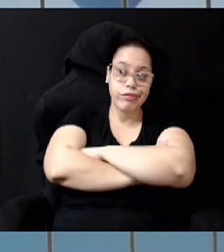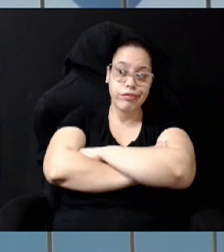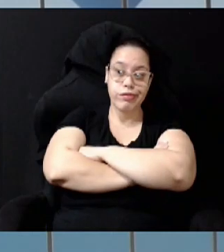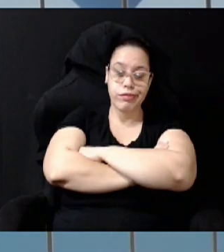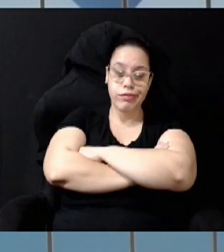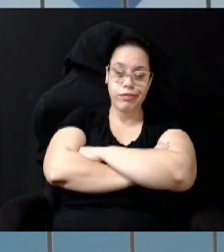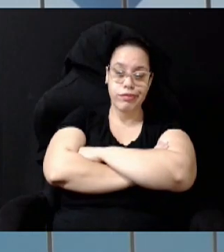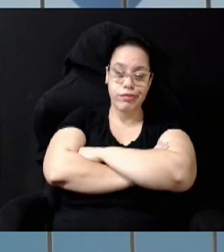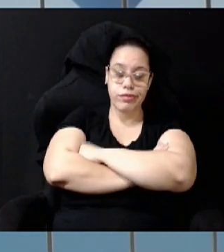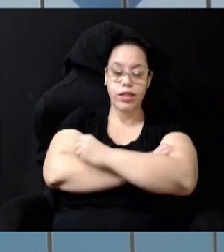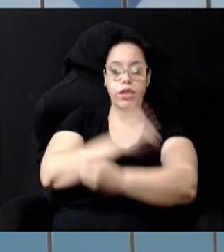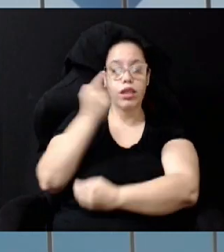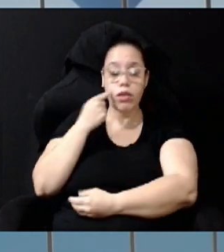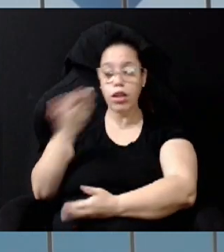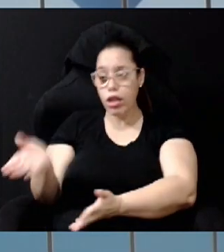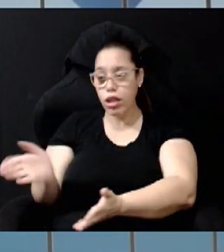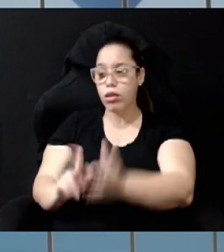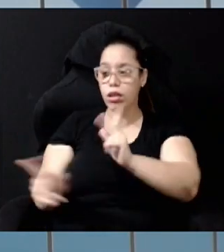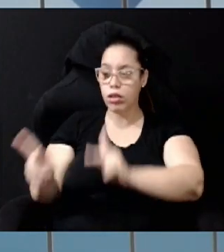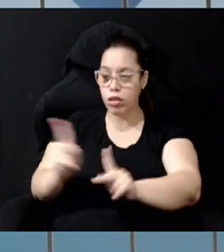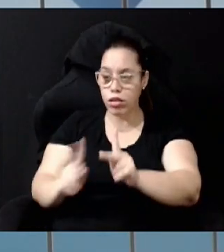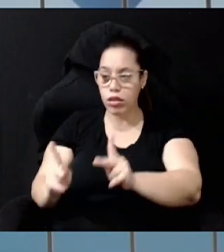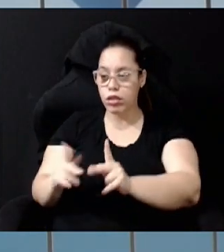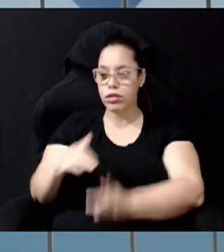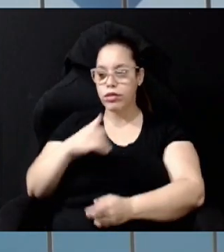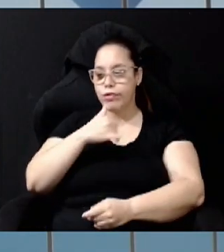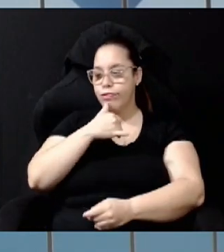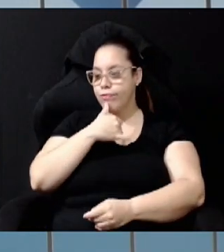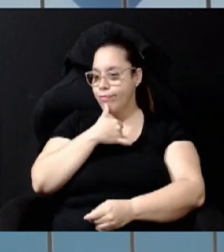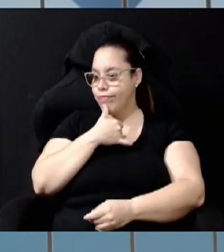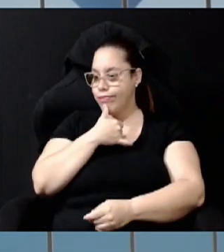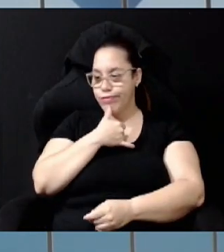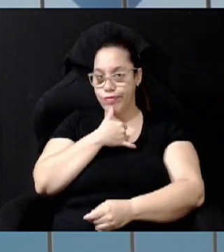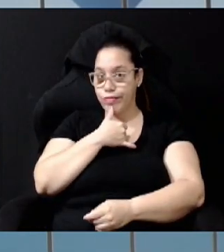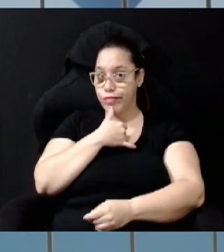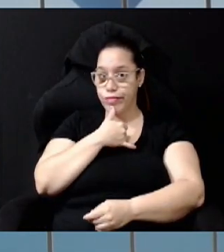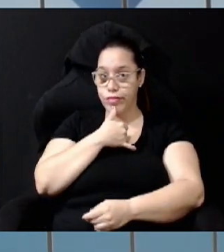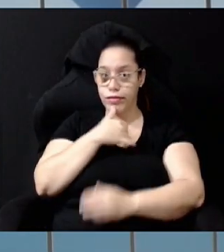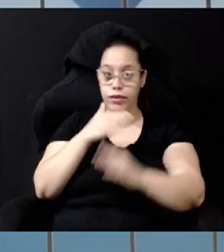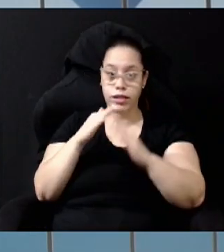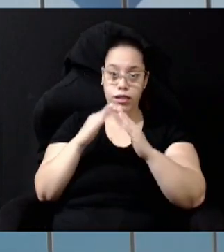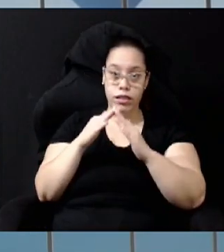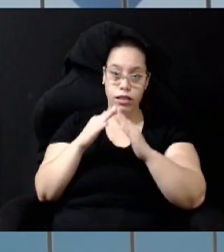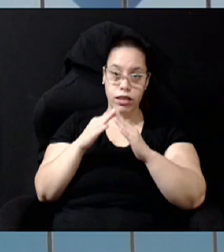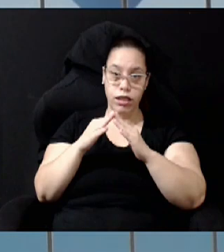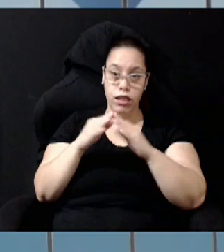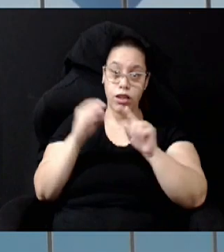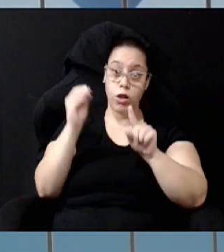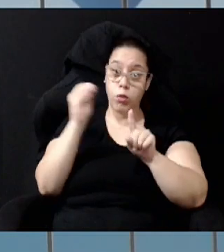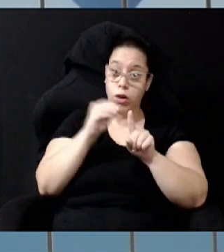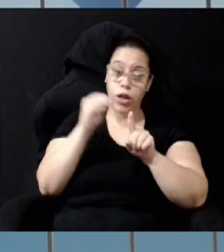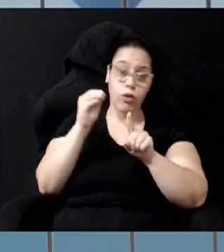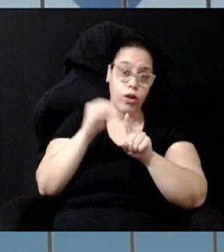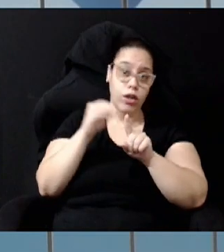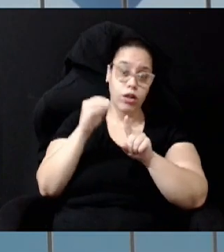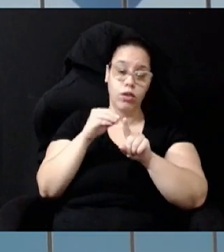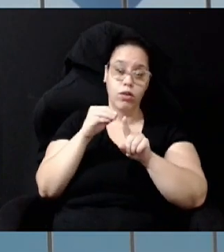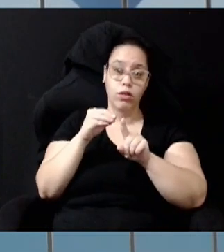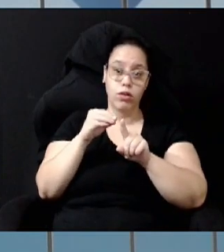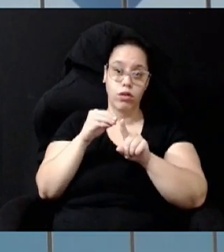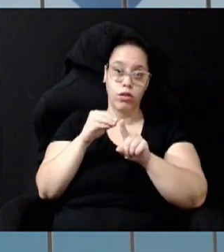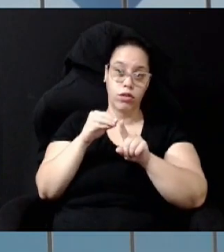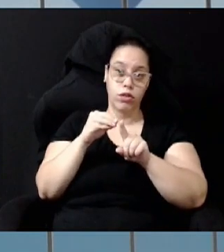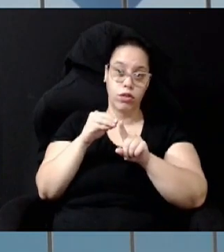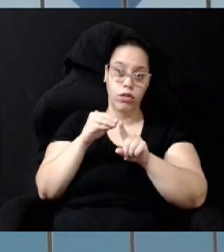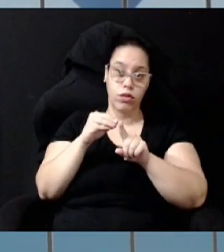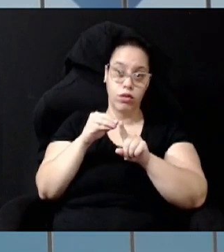população. E infelizmente está aí, às vezes são pessoas que estão morando em áreas mais vulneráveis, então você tem um impacto para a cidade como um todo. Então